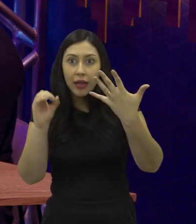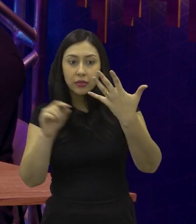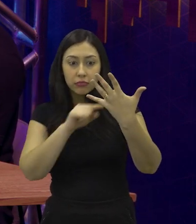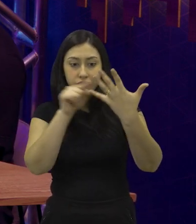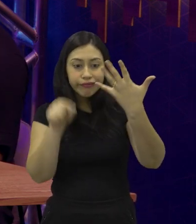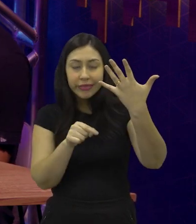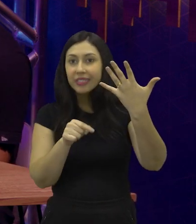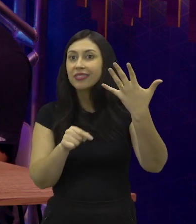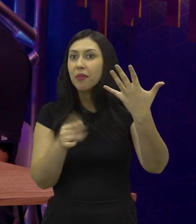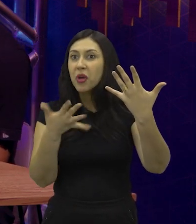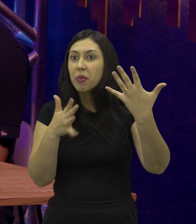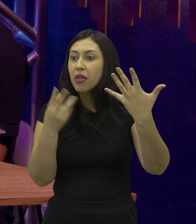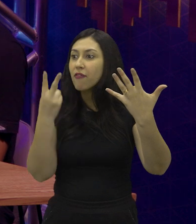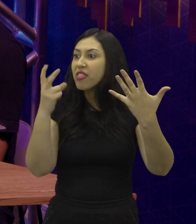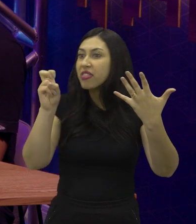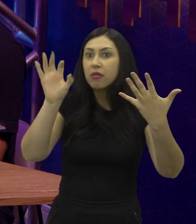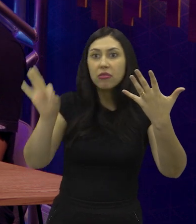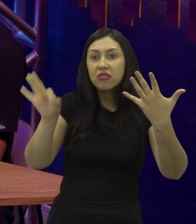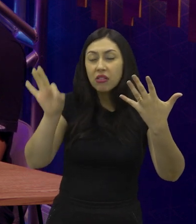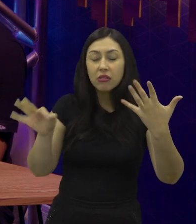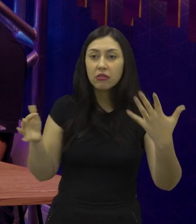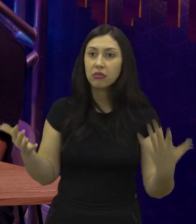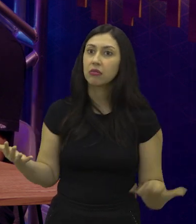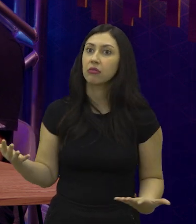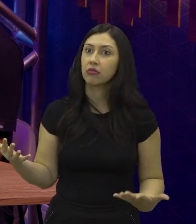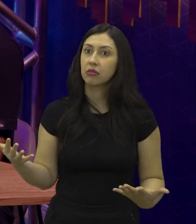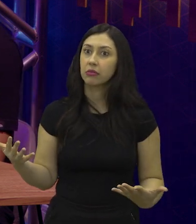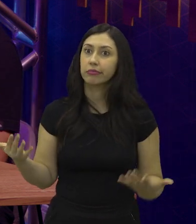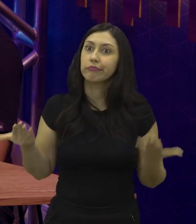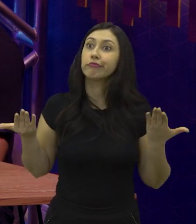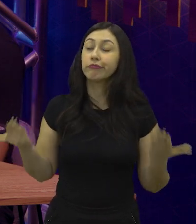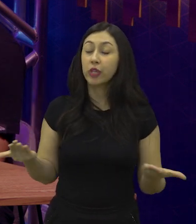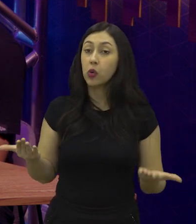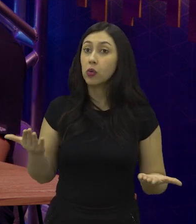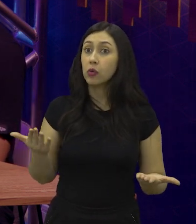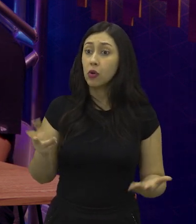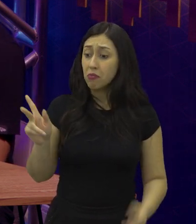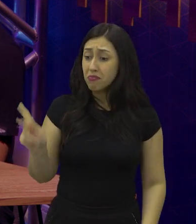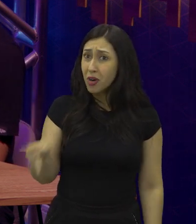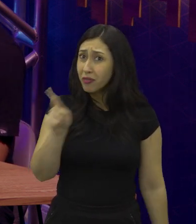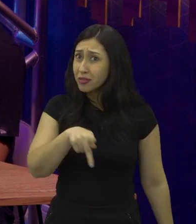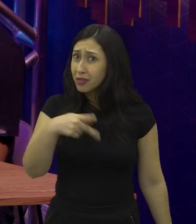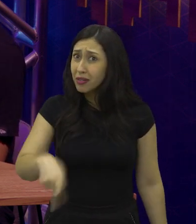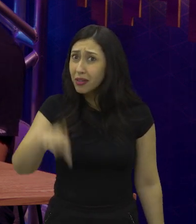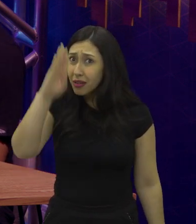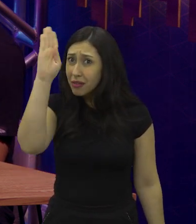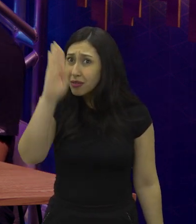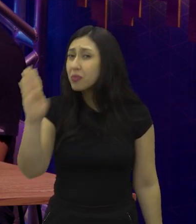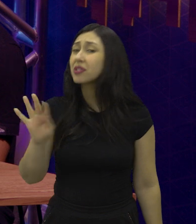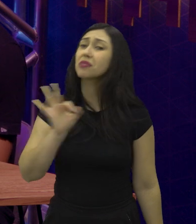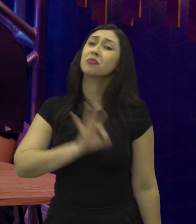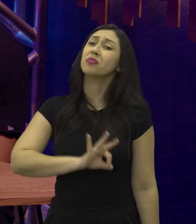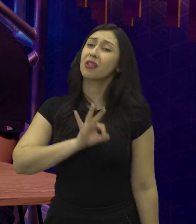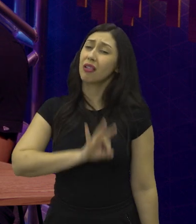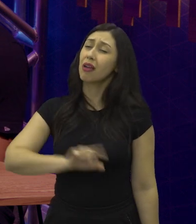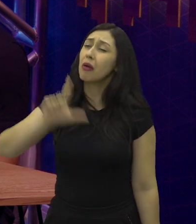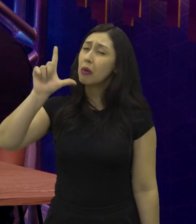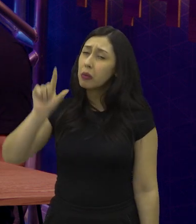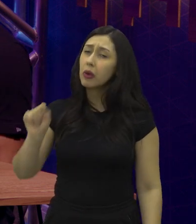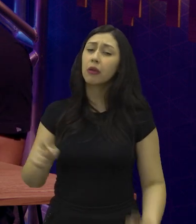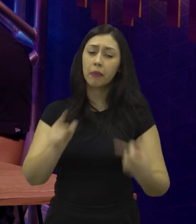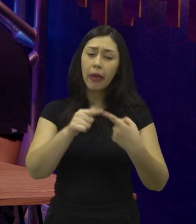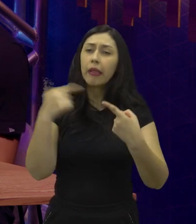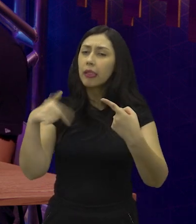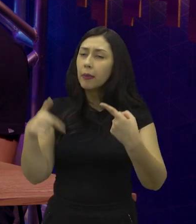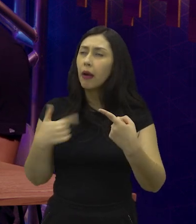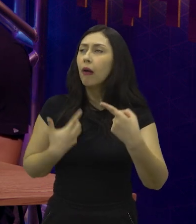que melhor pagam. Então, assim, os nossos professores, eles, né, tem esse problema de